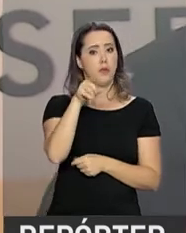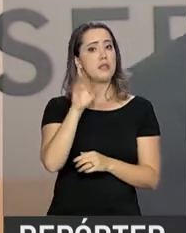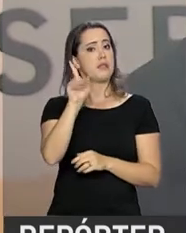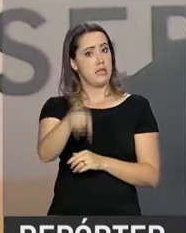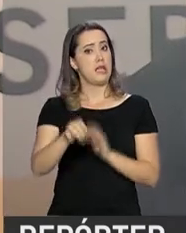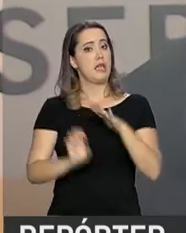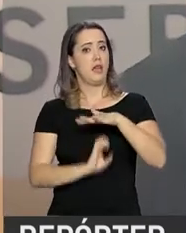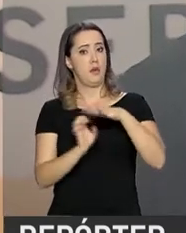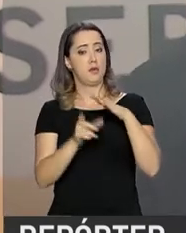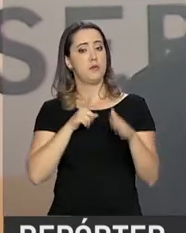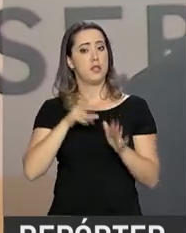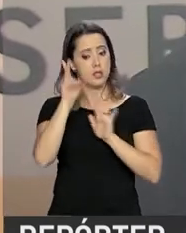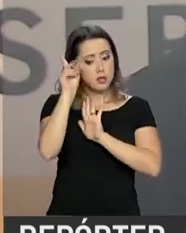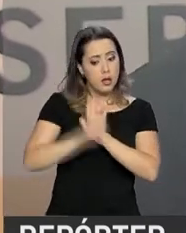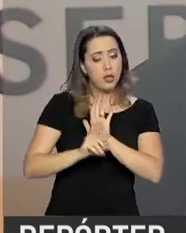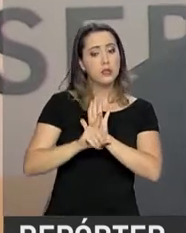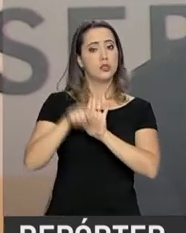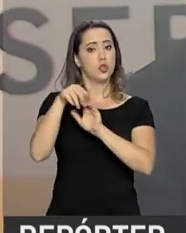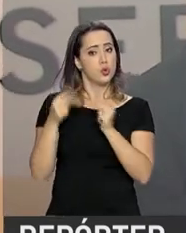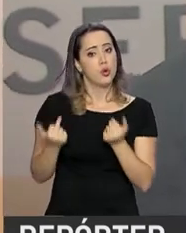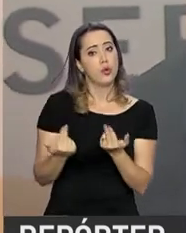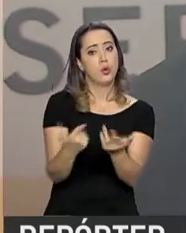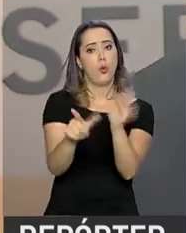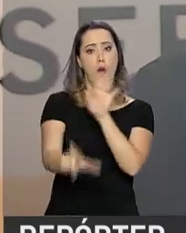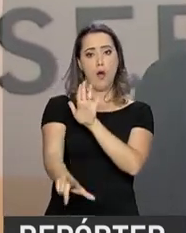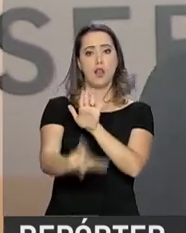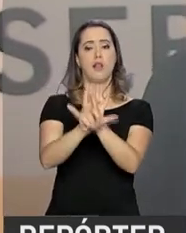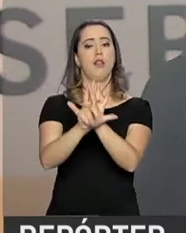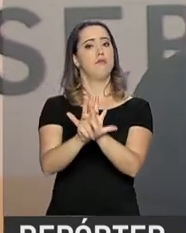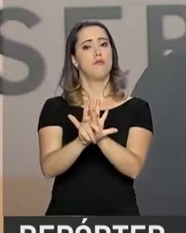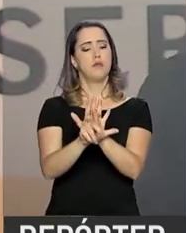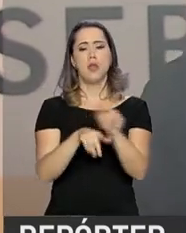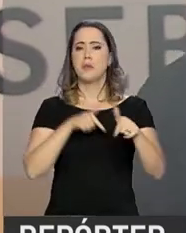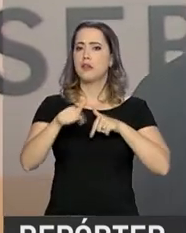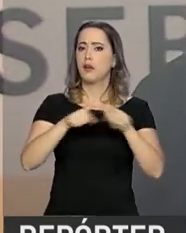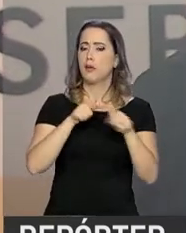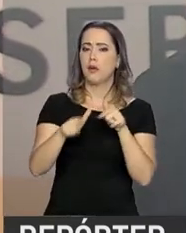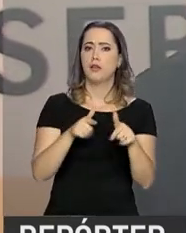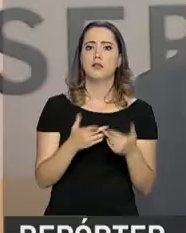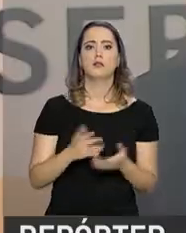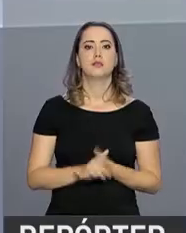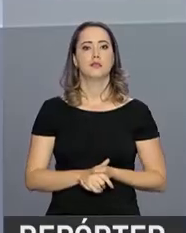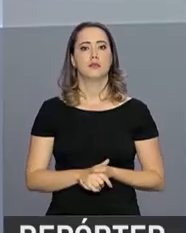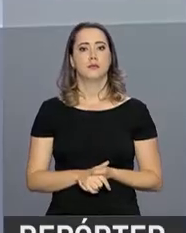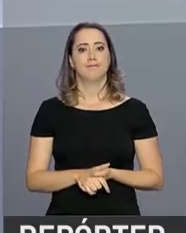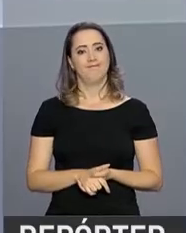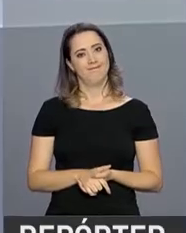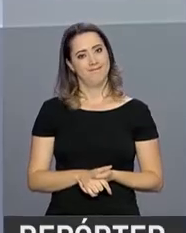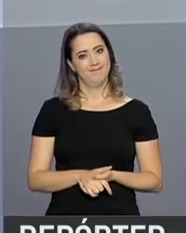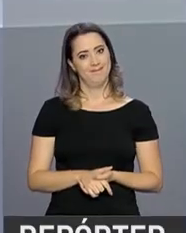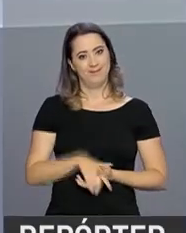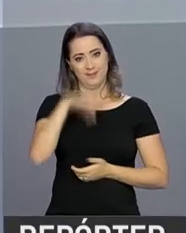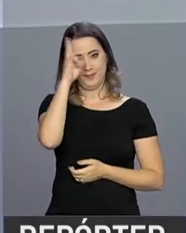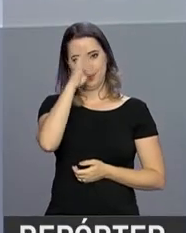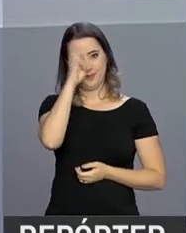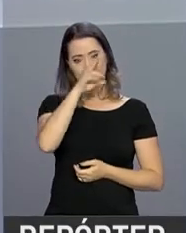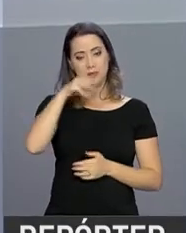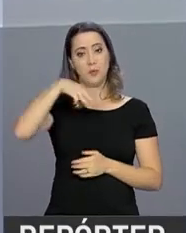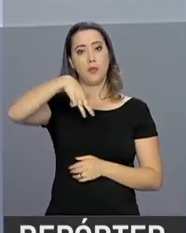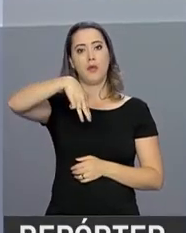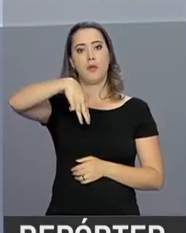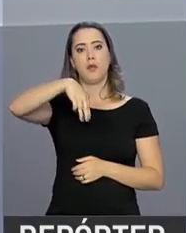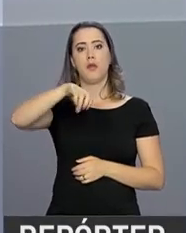tem dignidade e legitimidade para praticar e estar no mercado. E agora um lembrete,